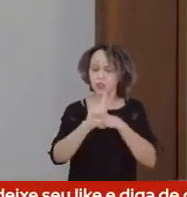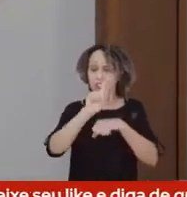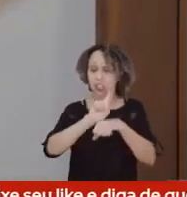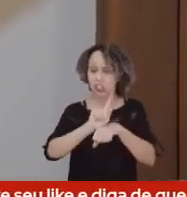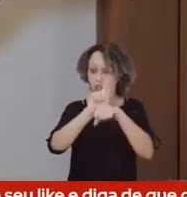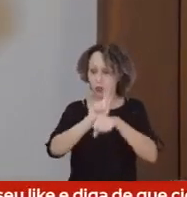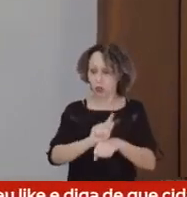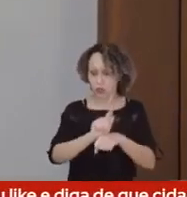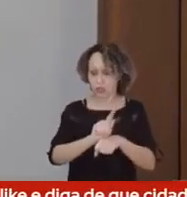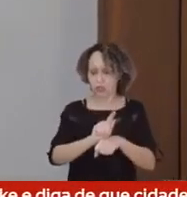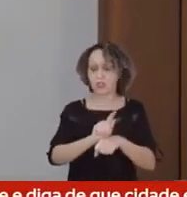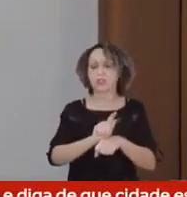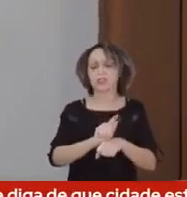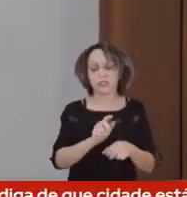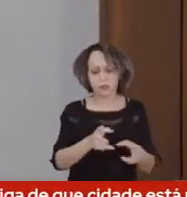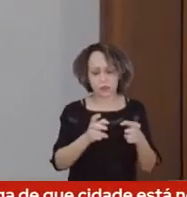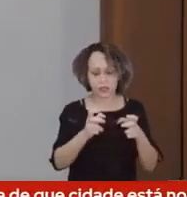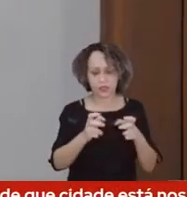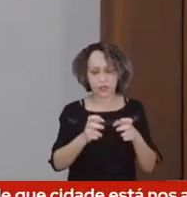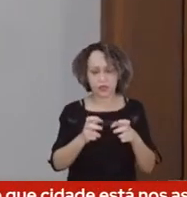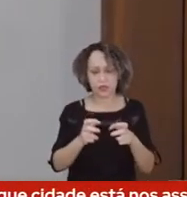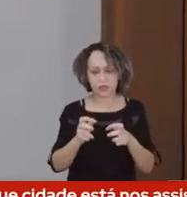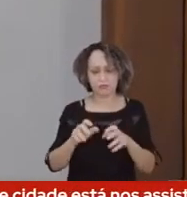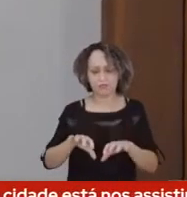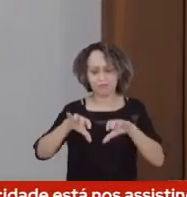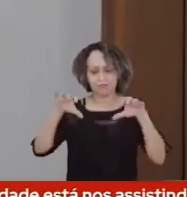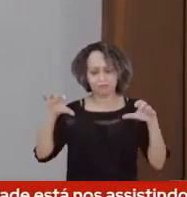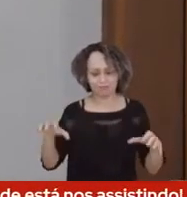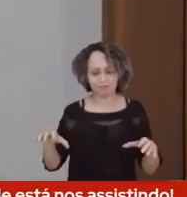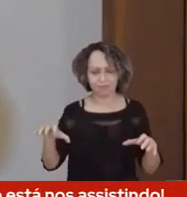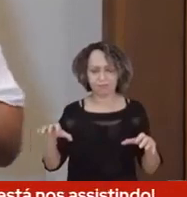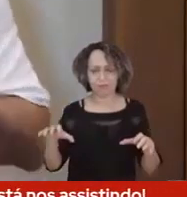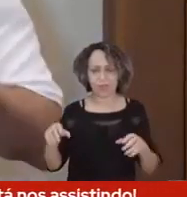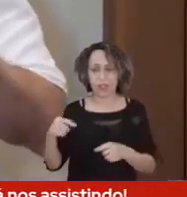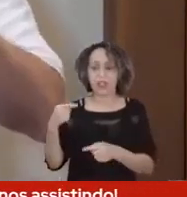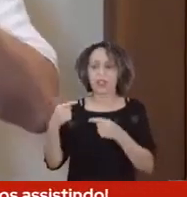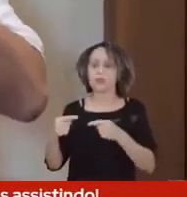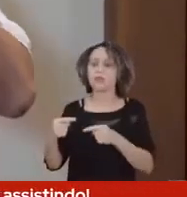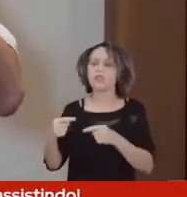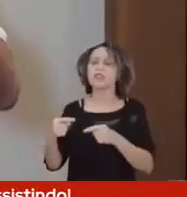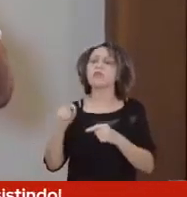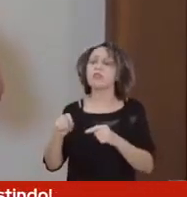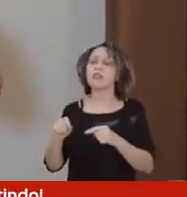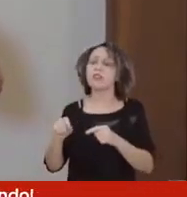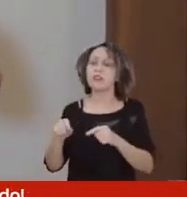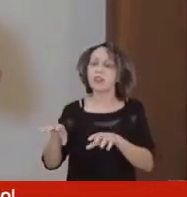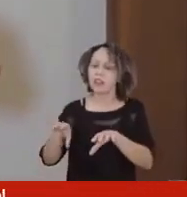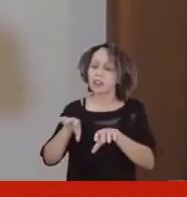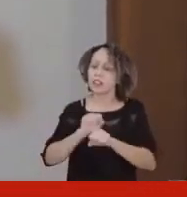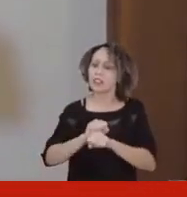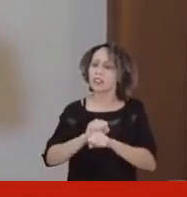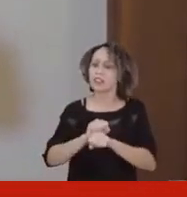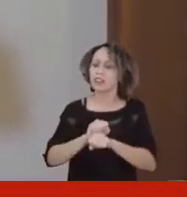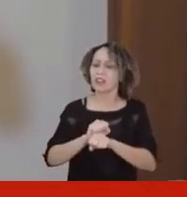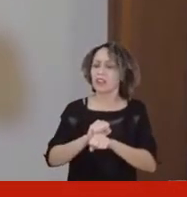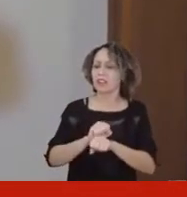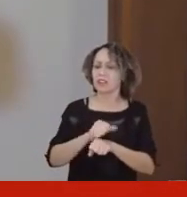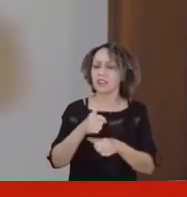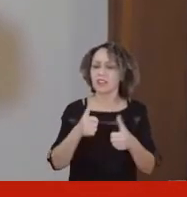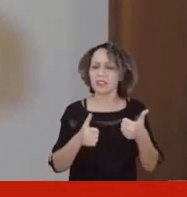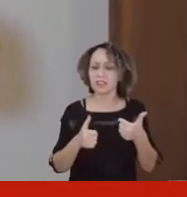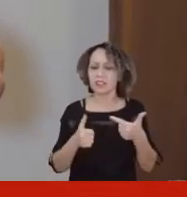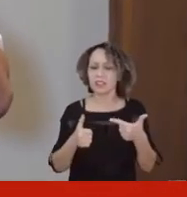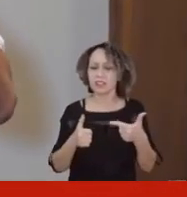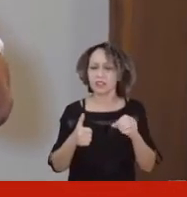outra. E essa política foi adotada em 2016 pelo Pedro Parente. Especificamente, em